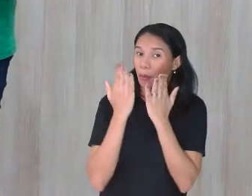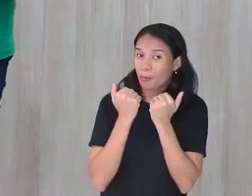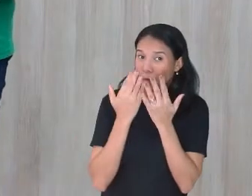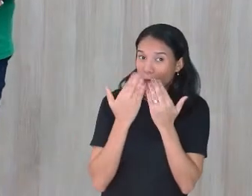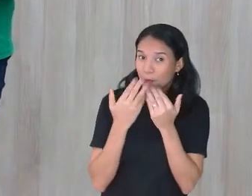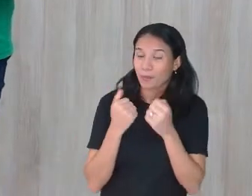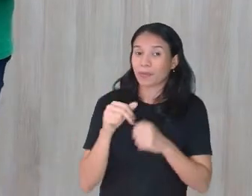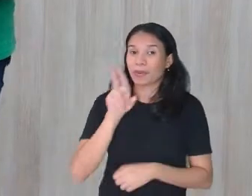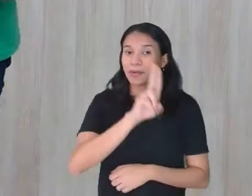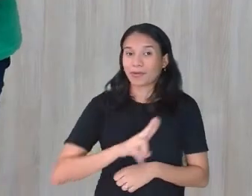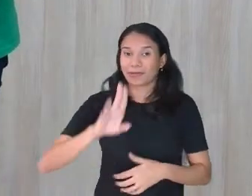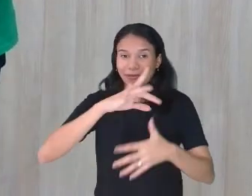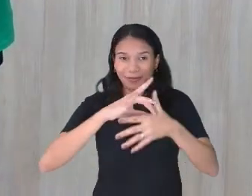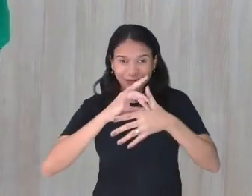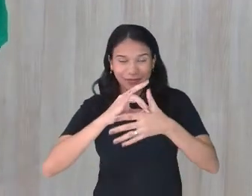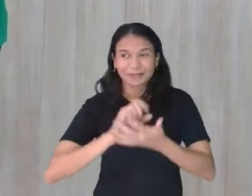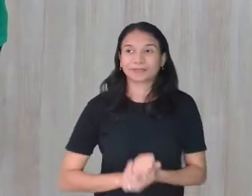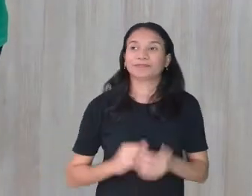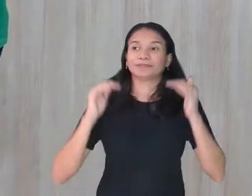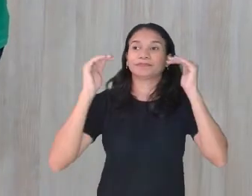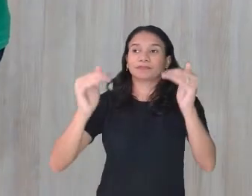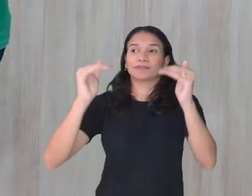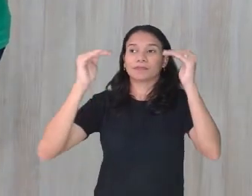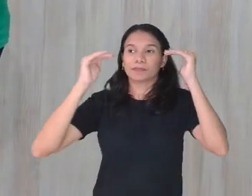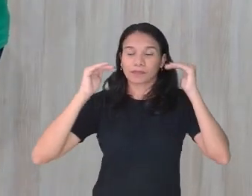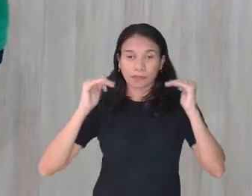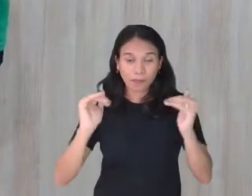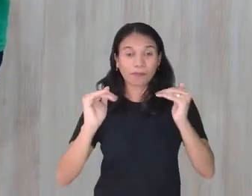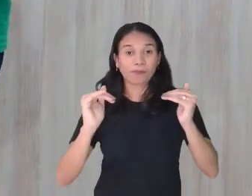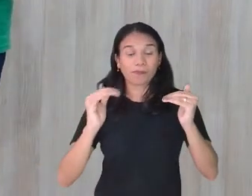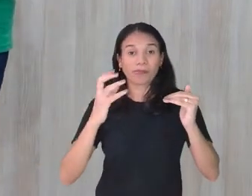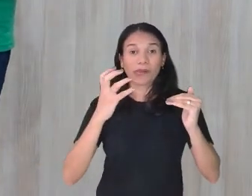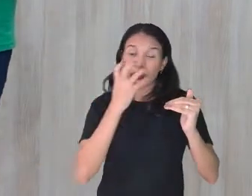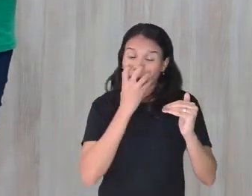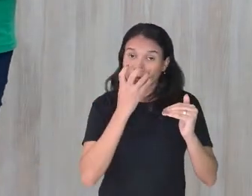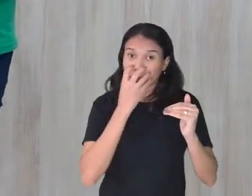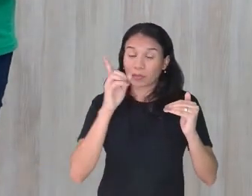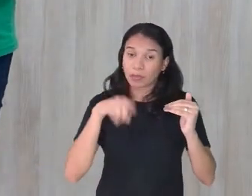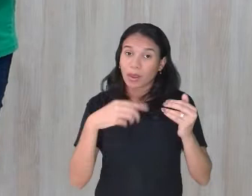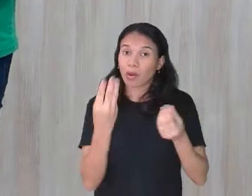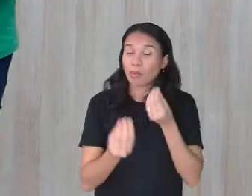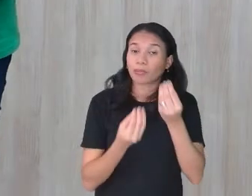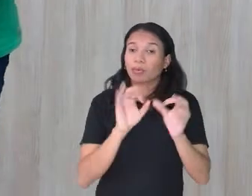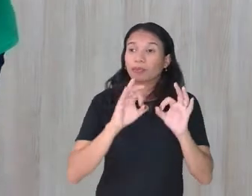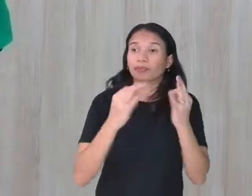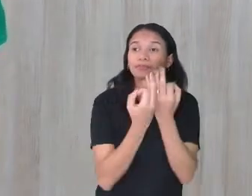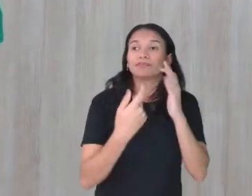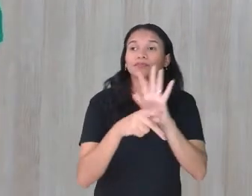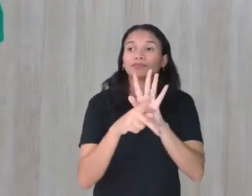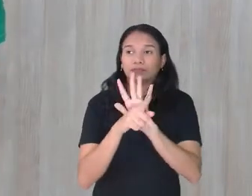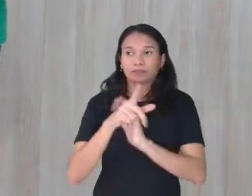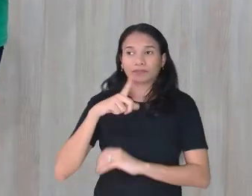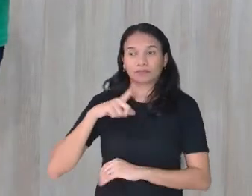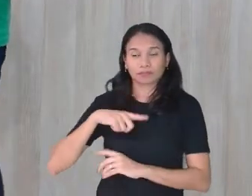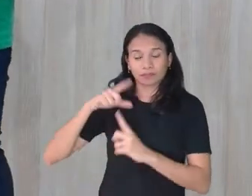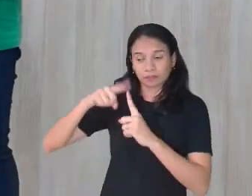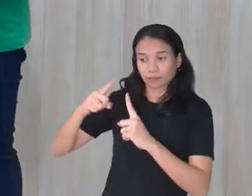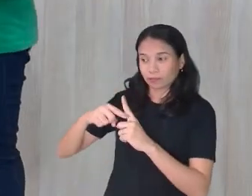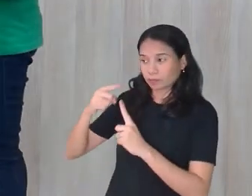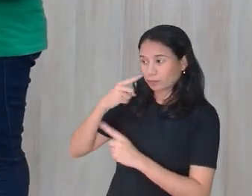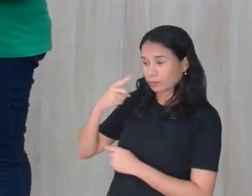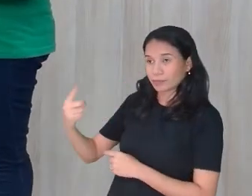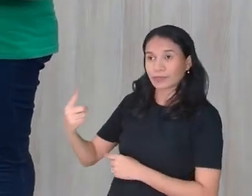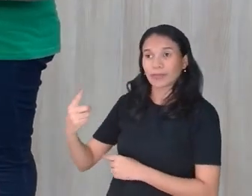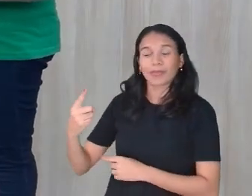à base de carne, pessoal. A questão também dos canídeos, que vai ser uma característica desses carnívoros, e aí